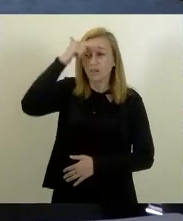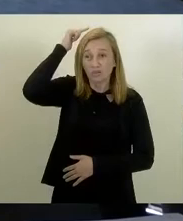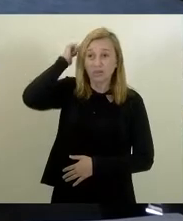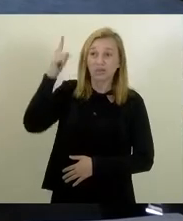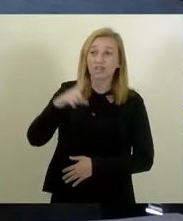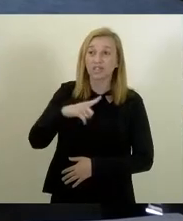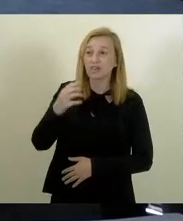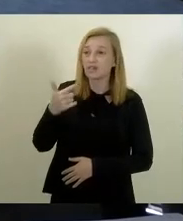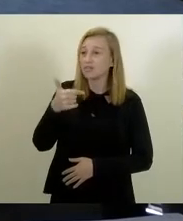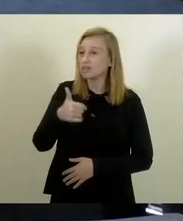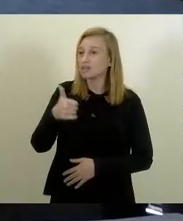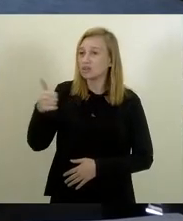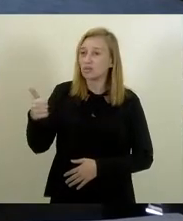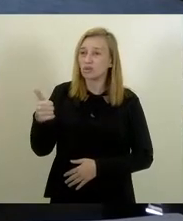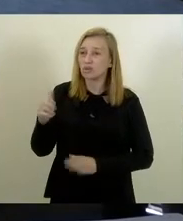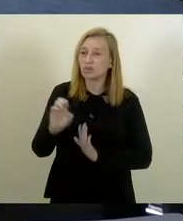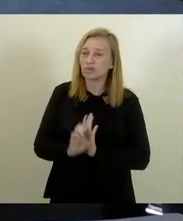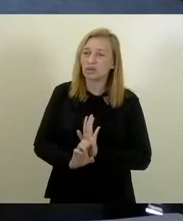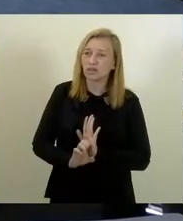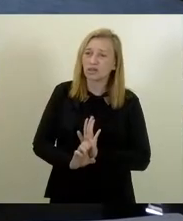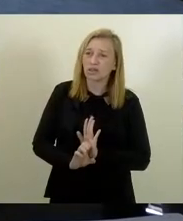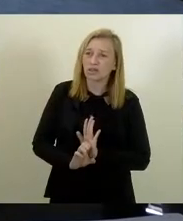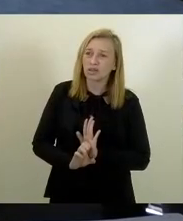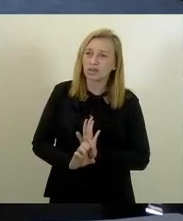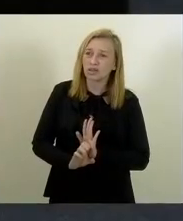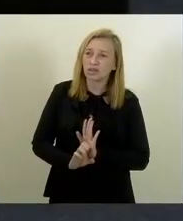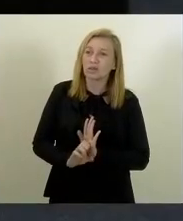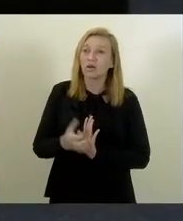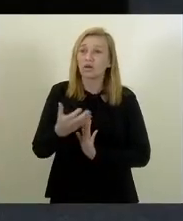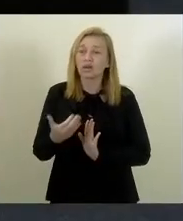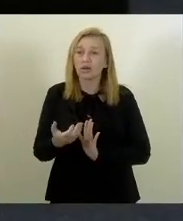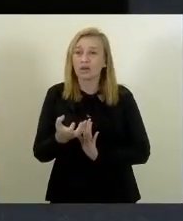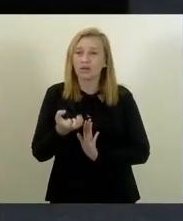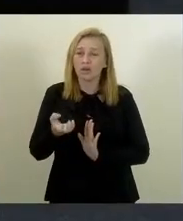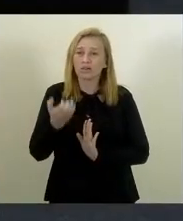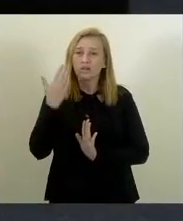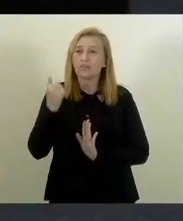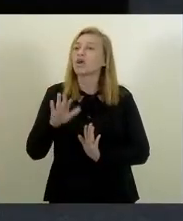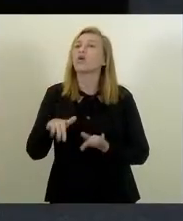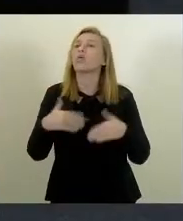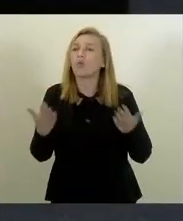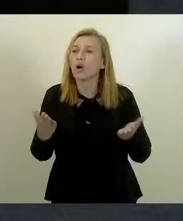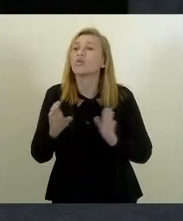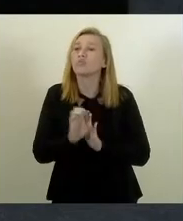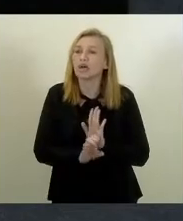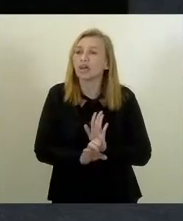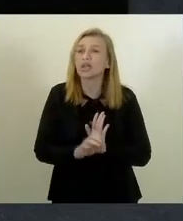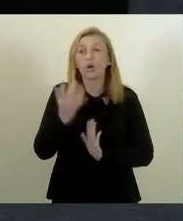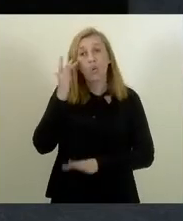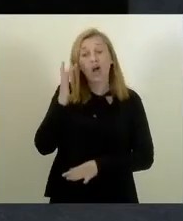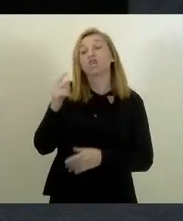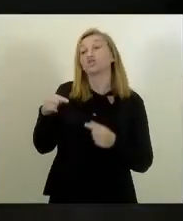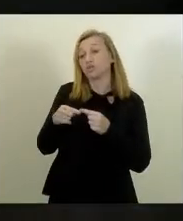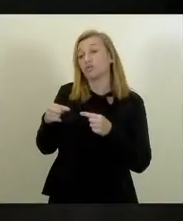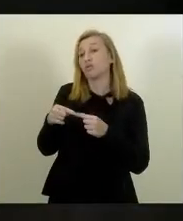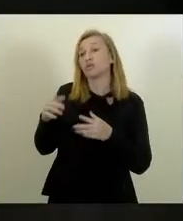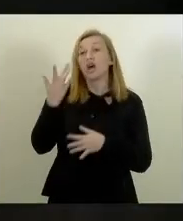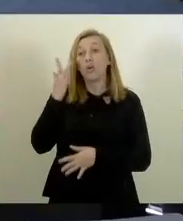Não, a emenda dele. Mas, de qualquer forma, vai sair de pauta. Eu quero só saber se eu concordo, que eu acho que vou concordar.